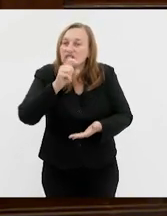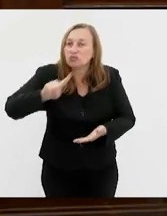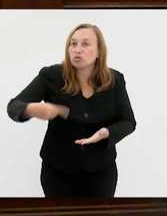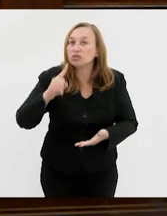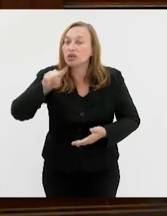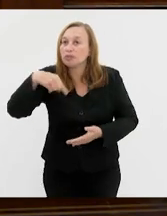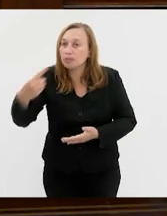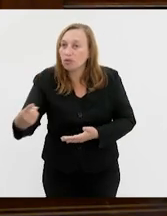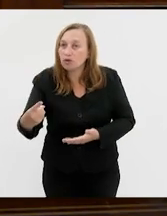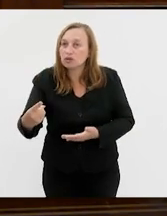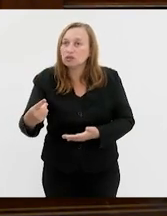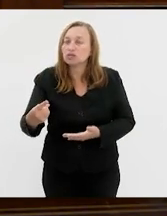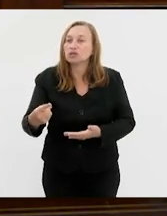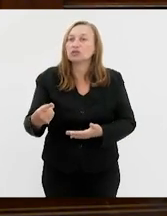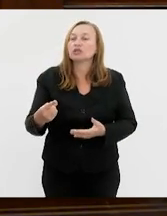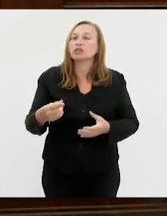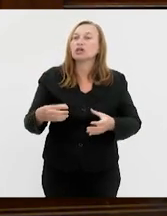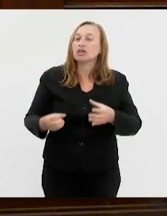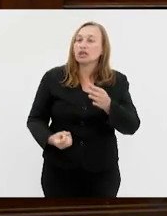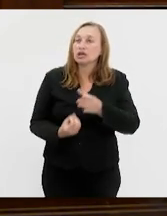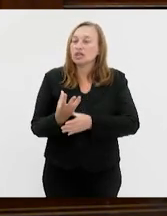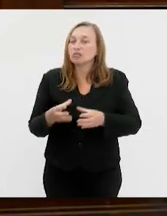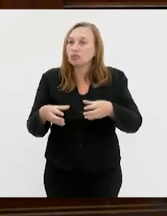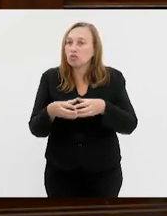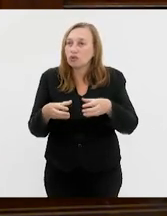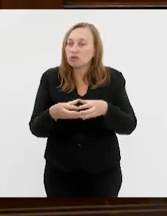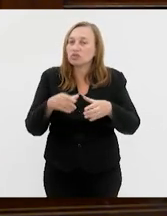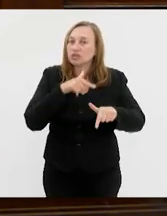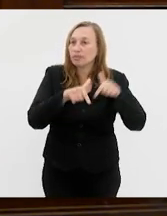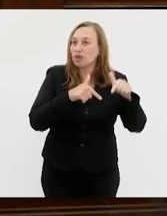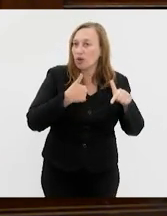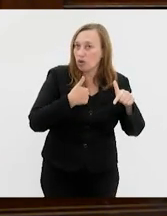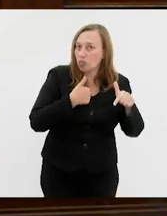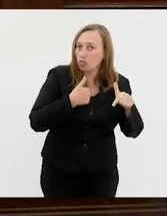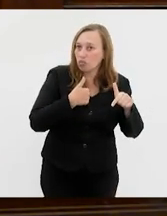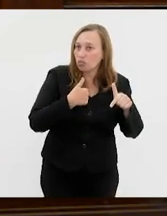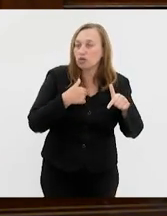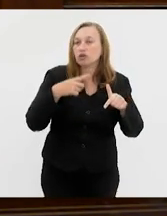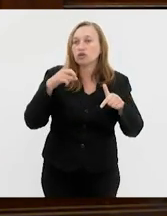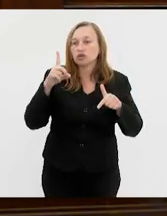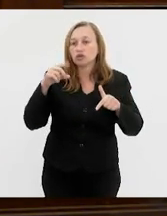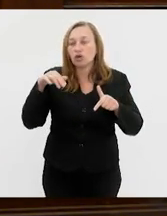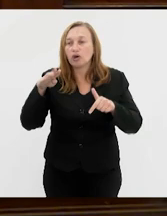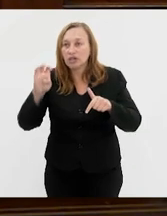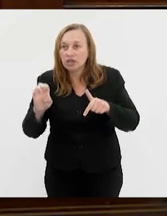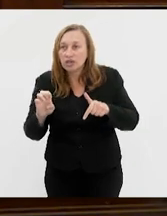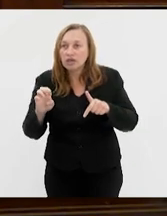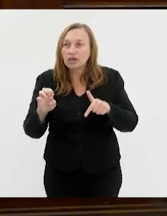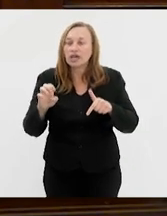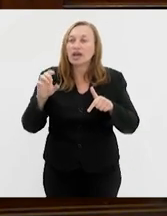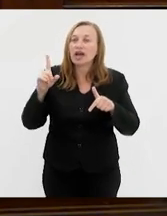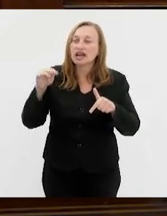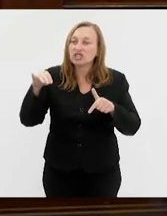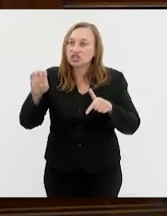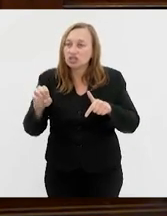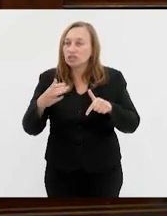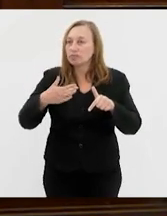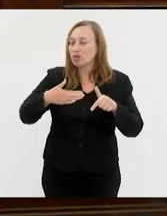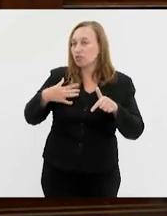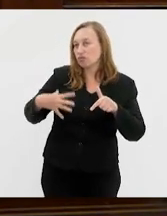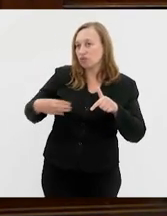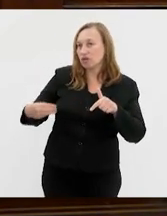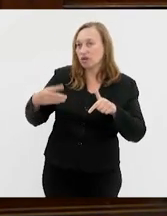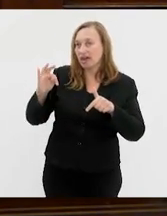nós constituímos uma comissão que trabalhou eu, o Doc Alexandre Ferraz e o meu filho Renato,